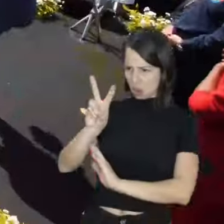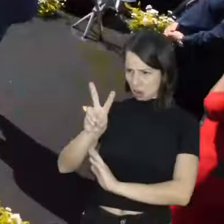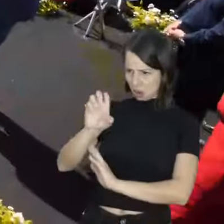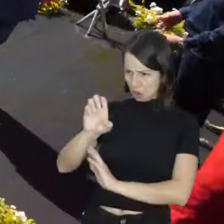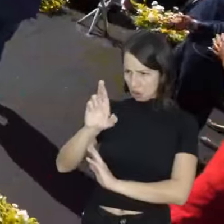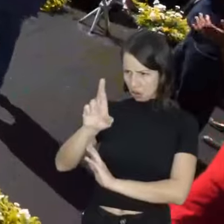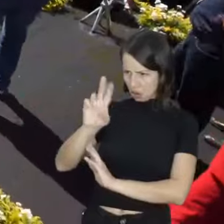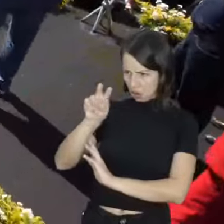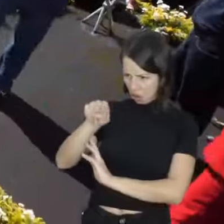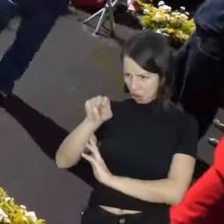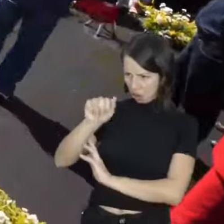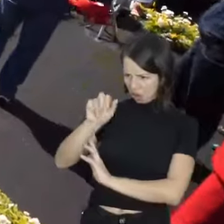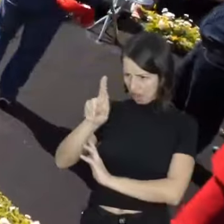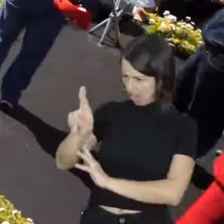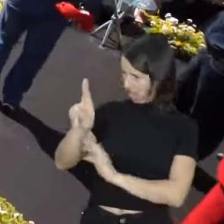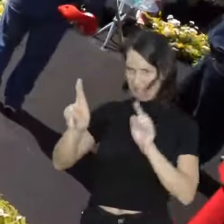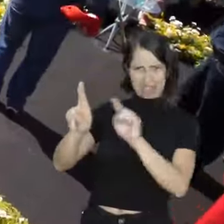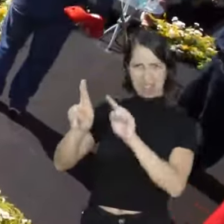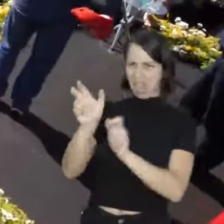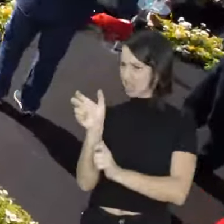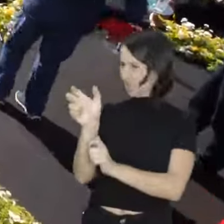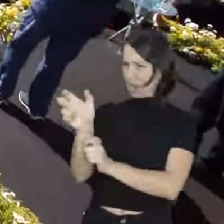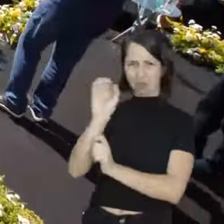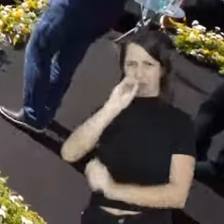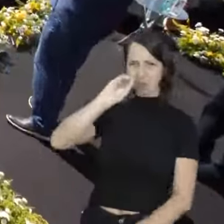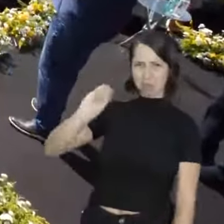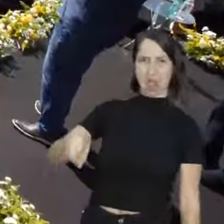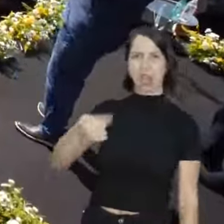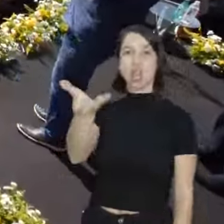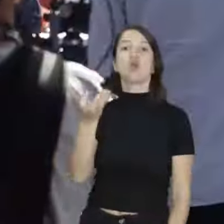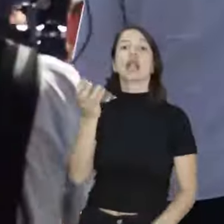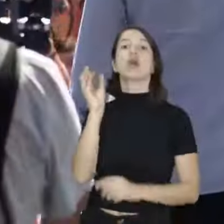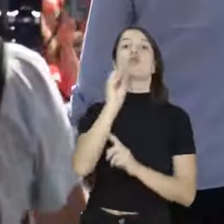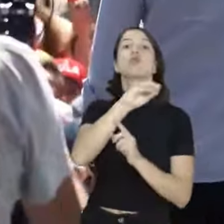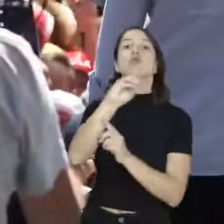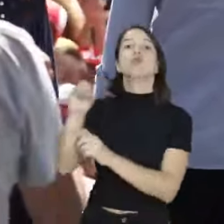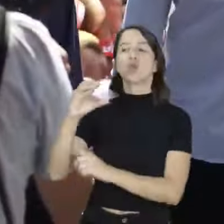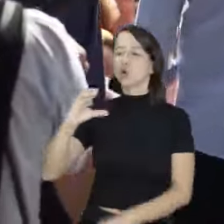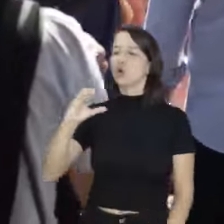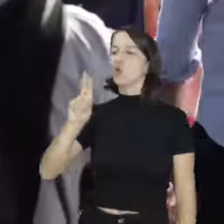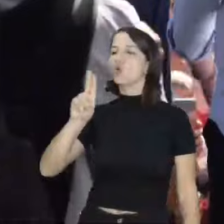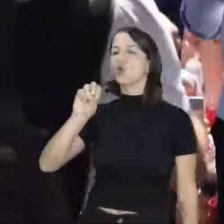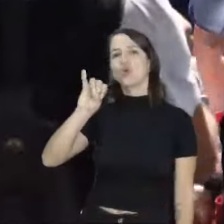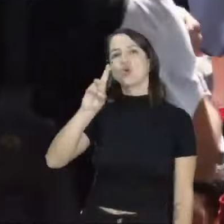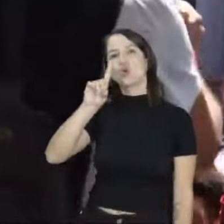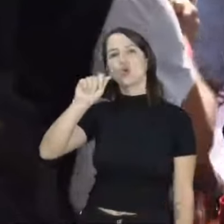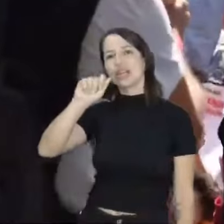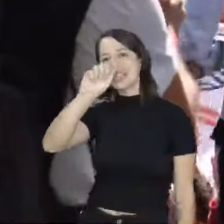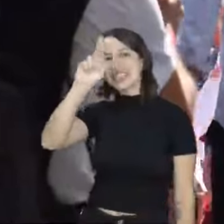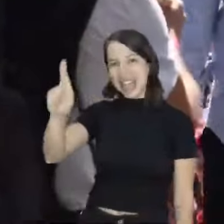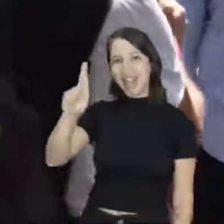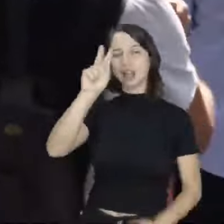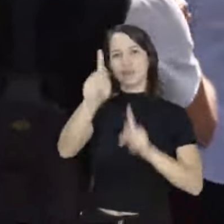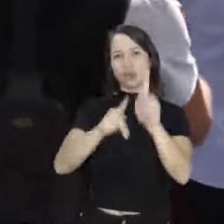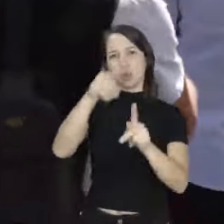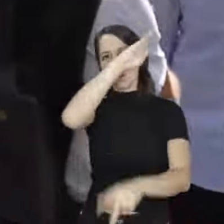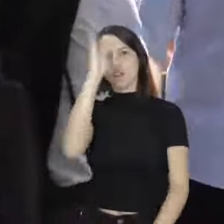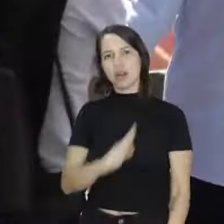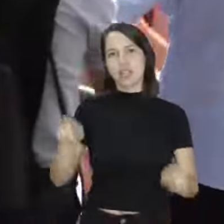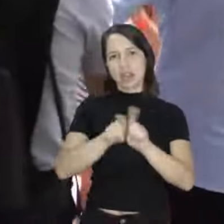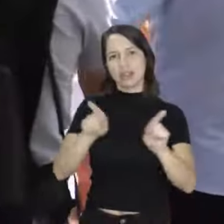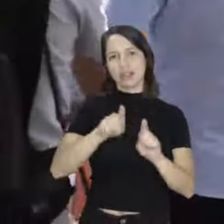povo brasileiro, para cuidar do país. Um beijo no coração, gente, e até a vitória, se Deus quiser.